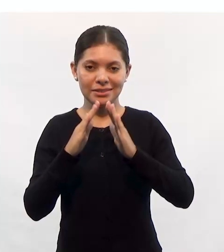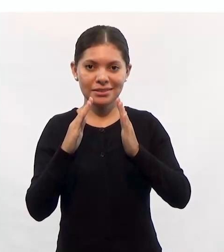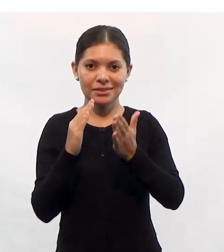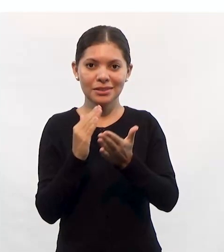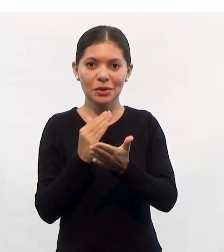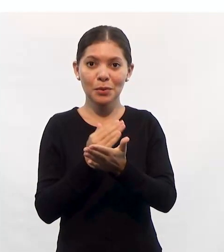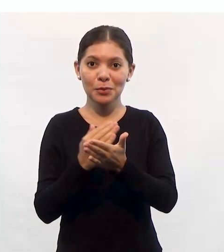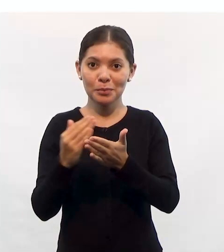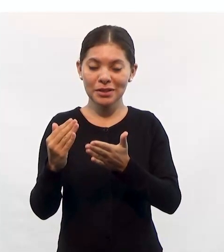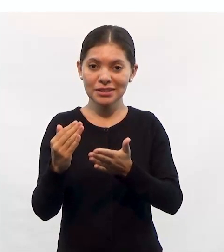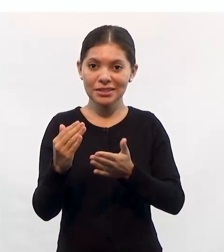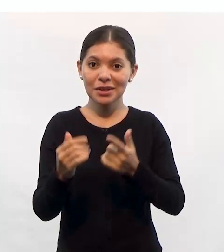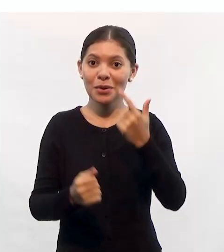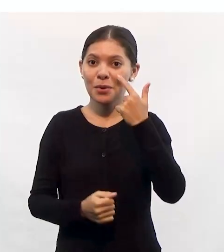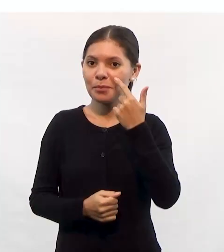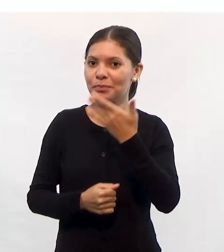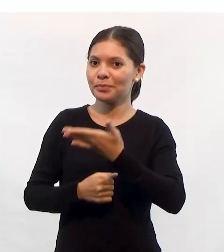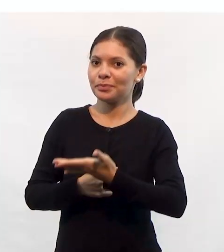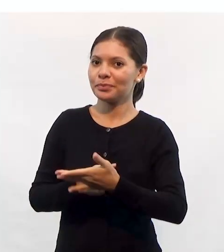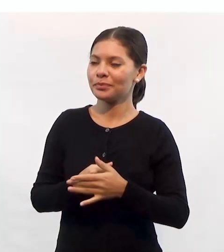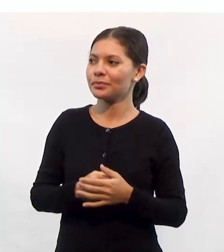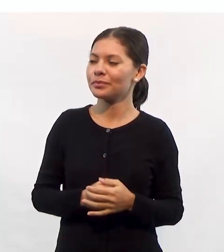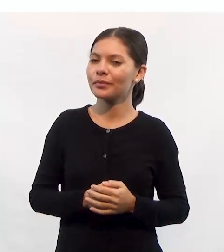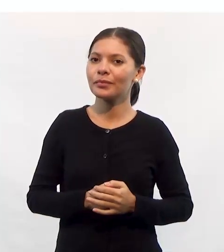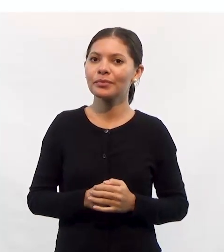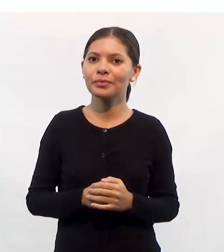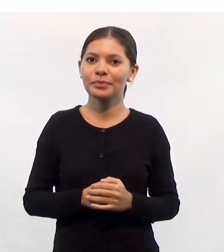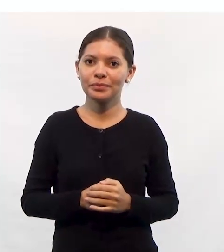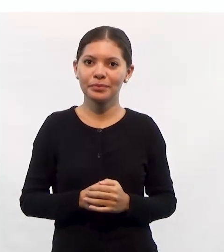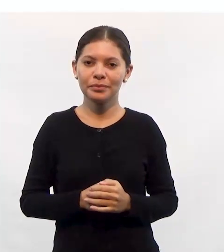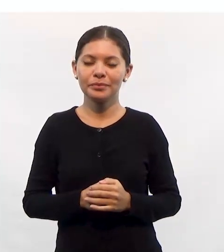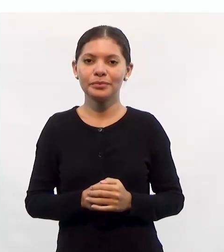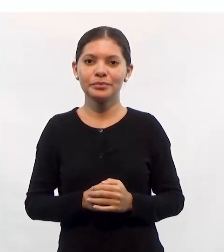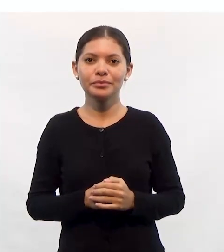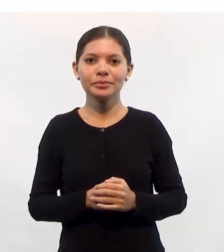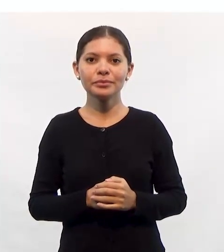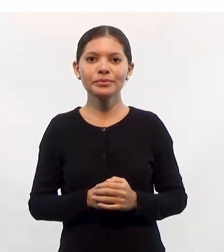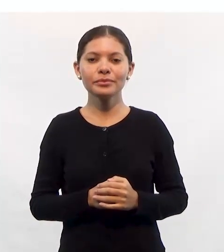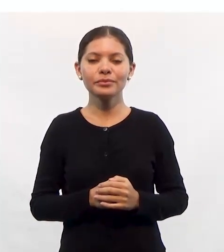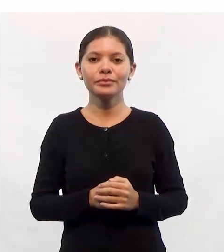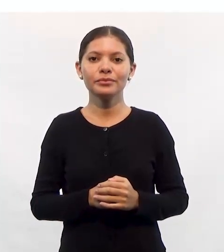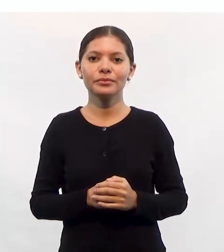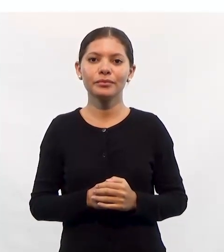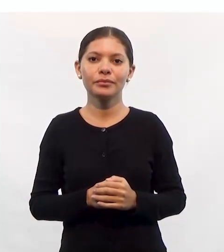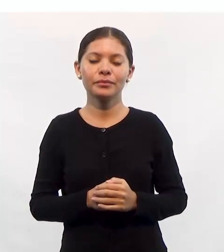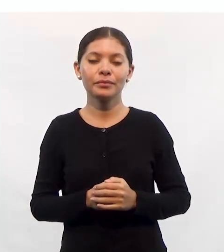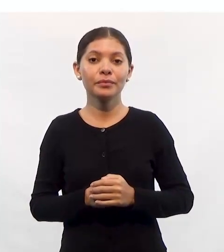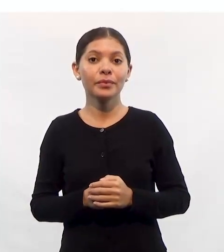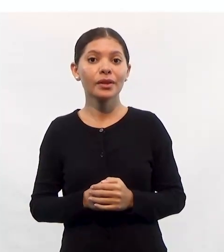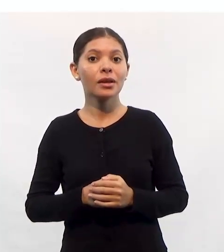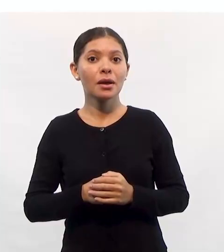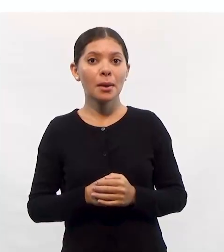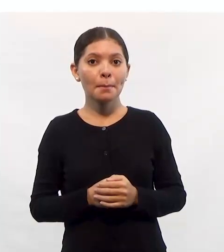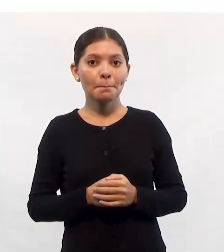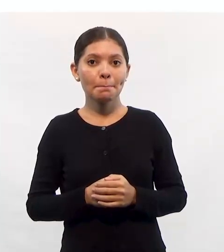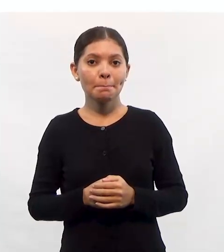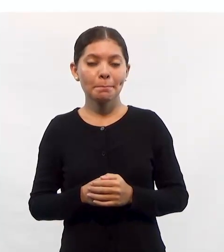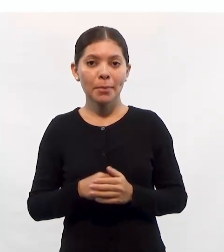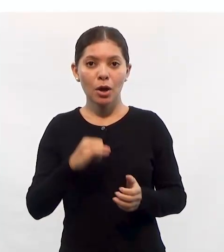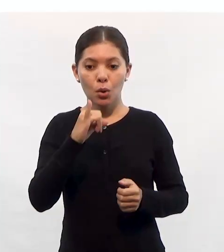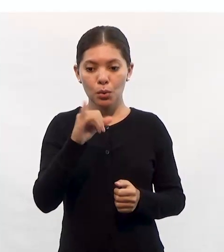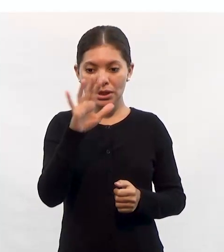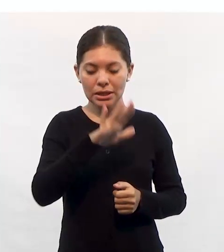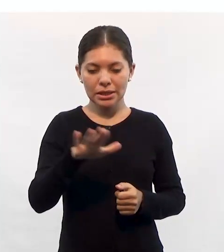olha vamos fazer a fundação da casa para fazer a fundação da casa a pessoa vai gastar aqui